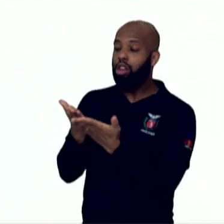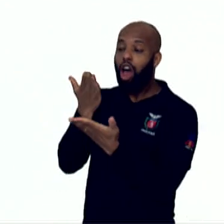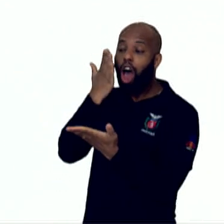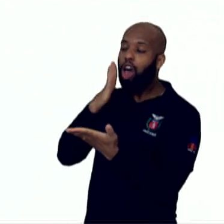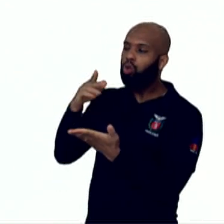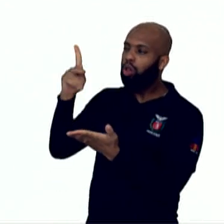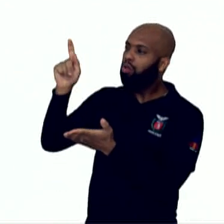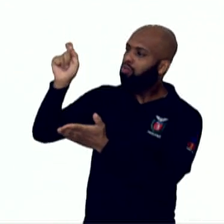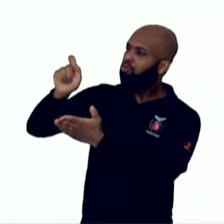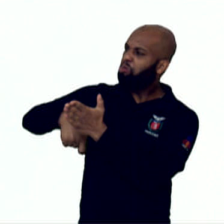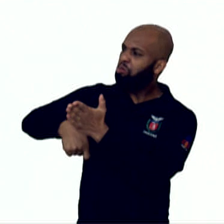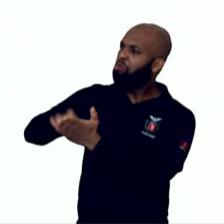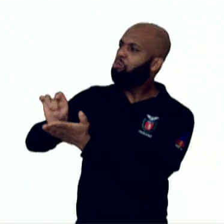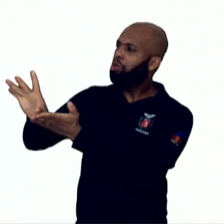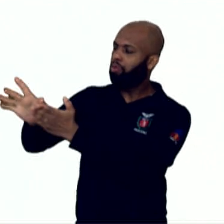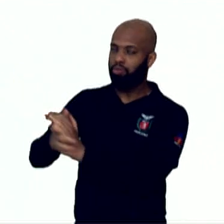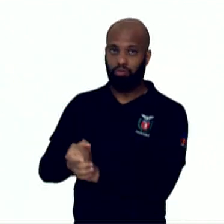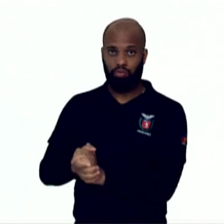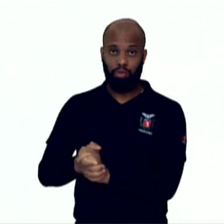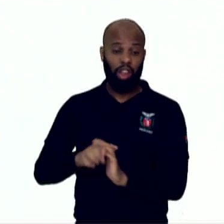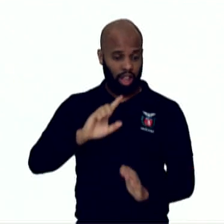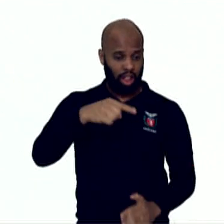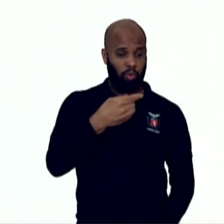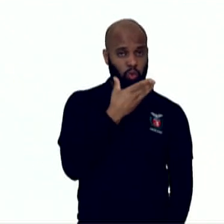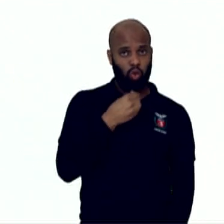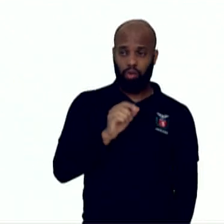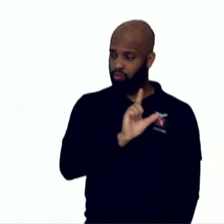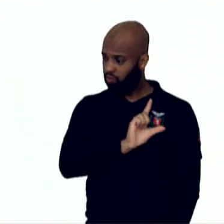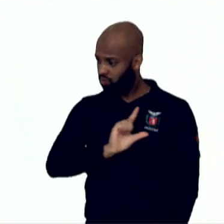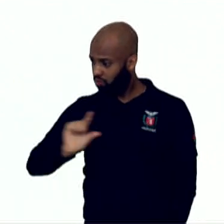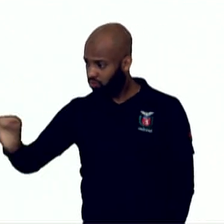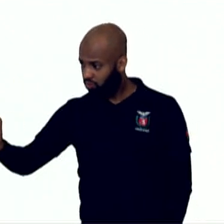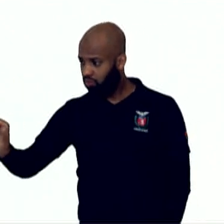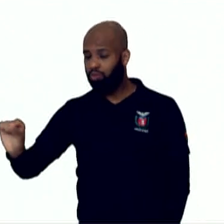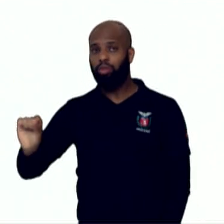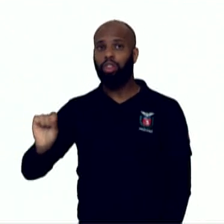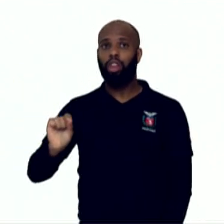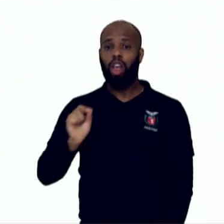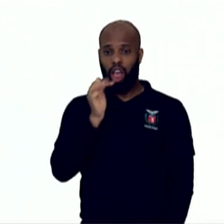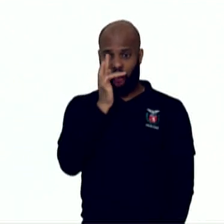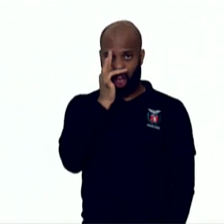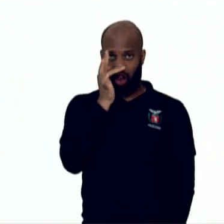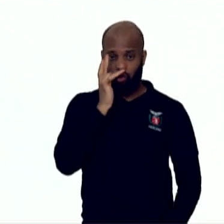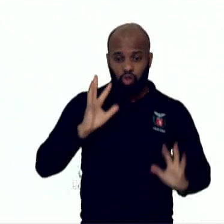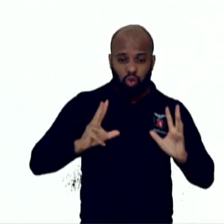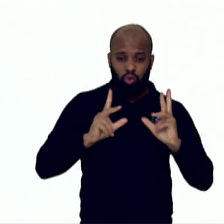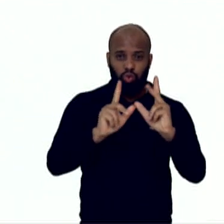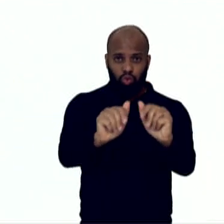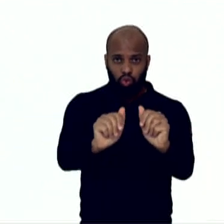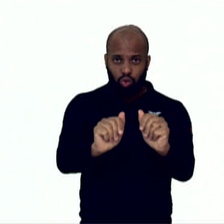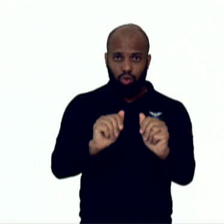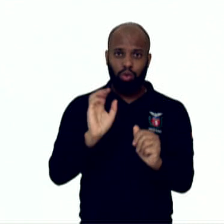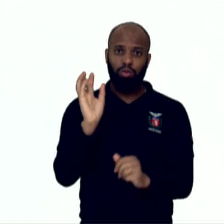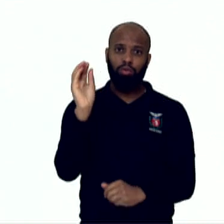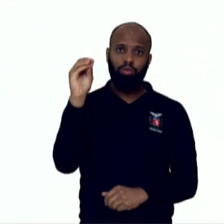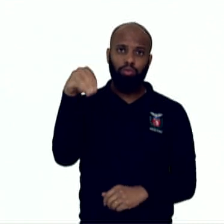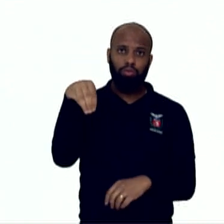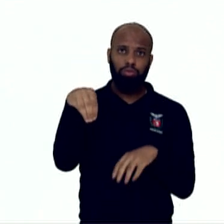carteira de trabalho. Depois que o jardineiro saiu, as flores ficaram tristes